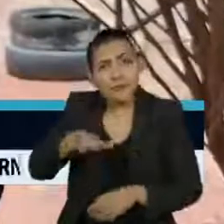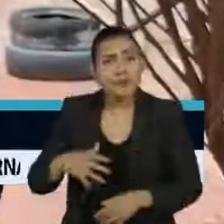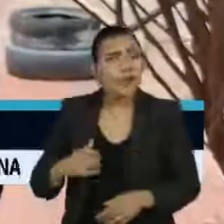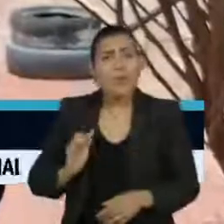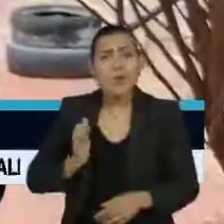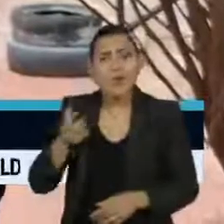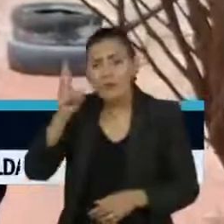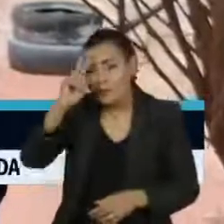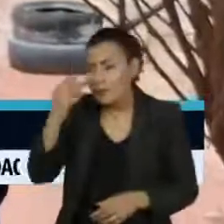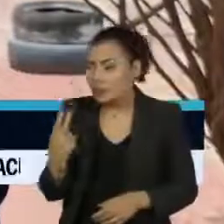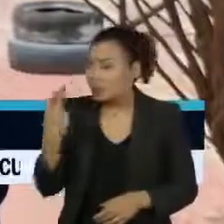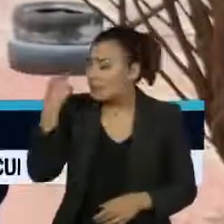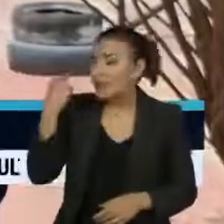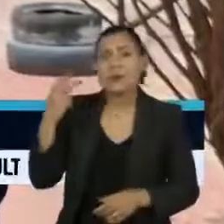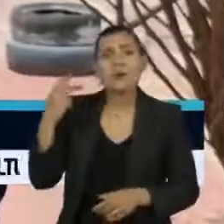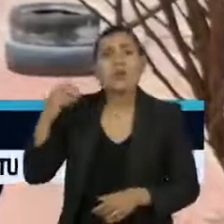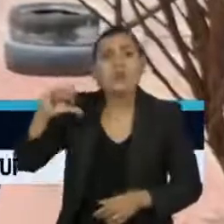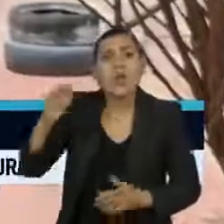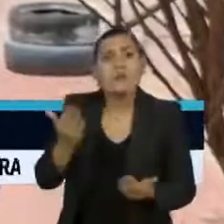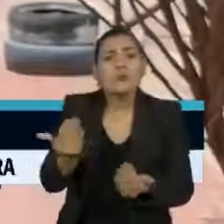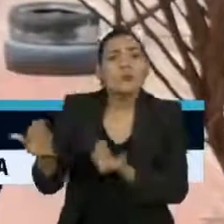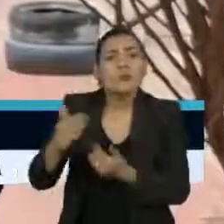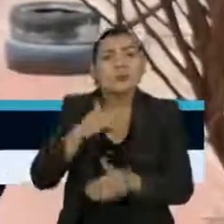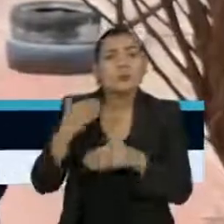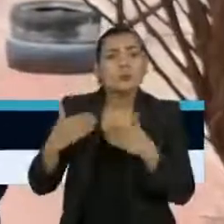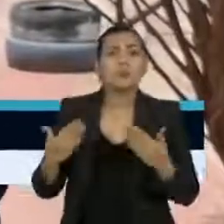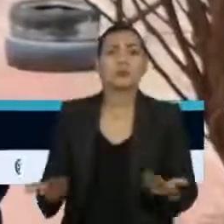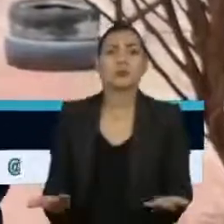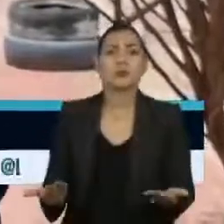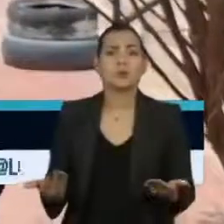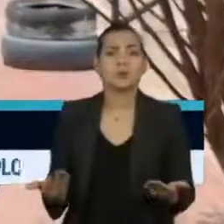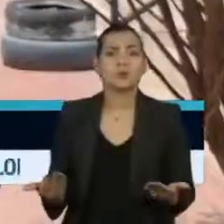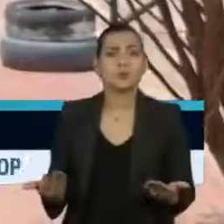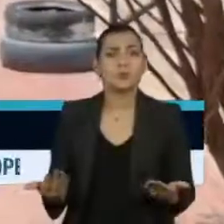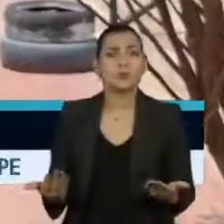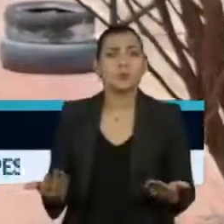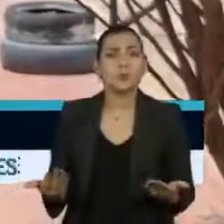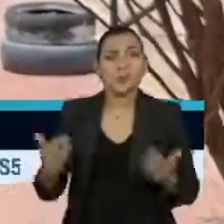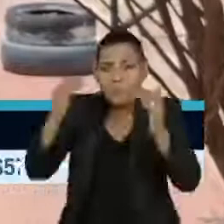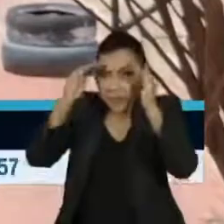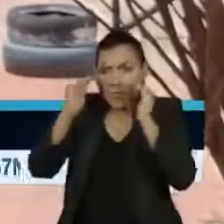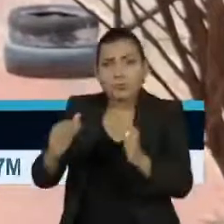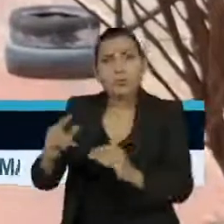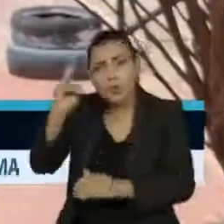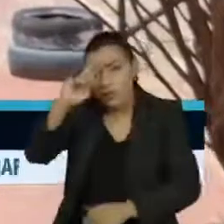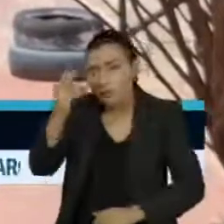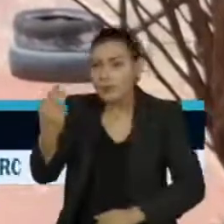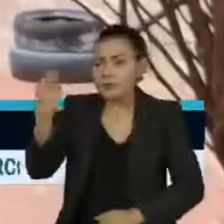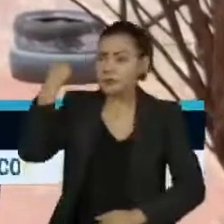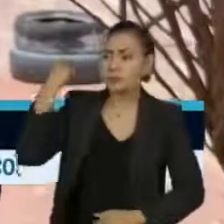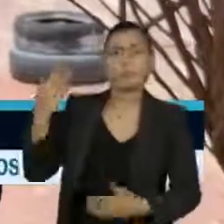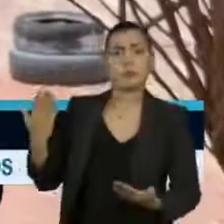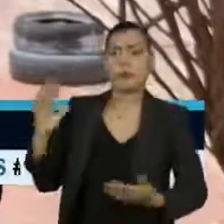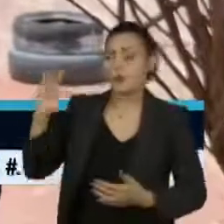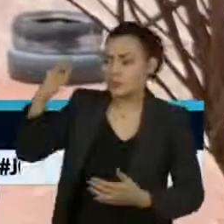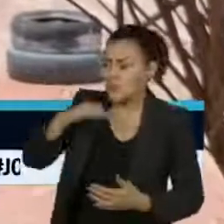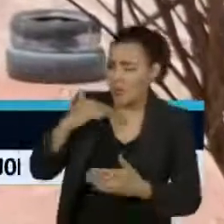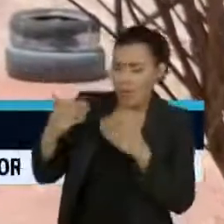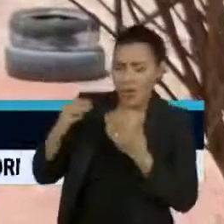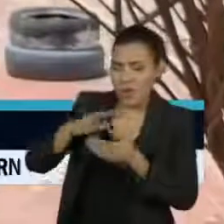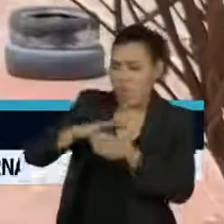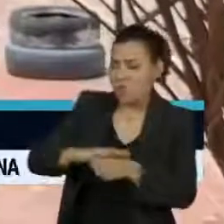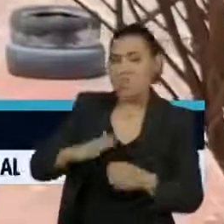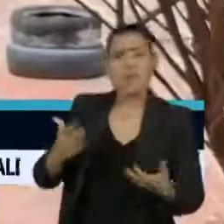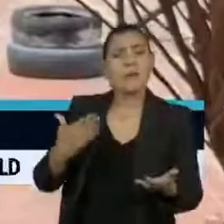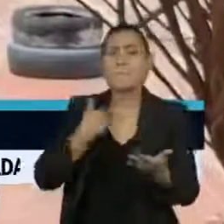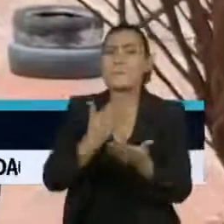lutar pela memória daqueles 9 jovens que se foram. Pedir respeito pela memória deles, né? A gente